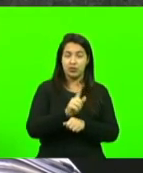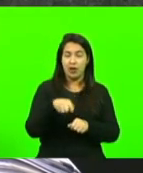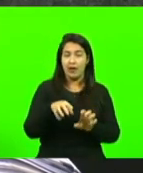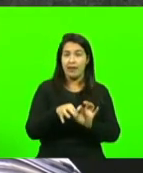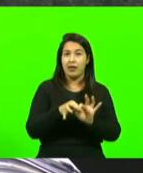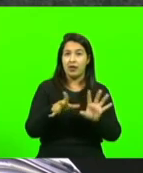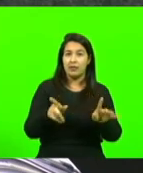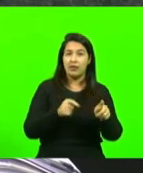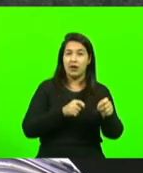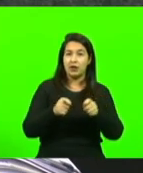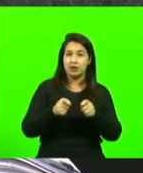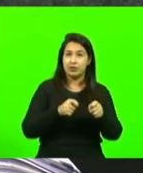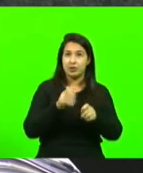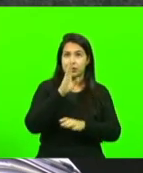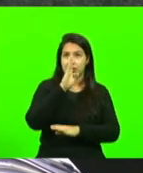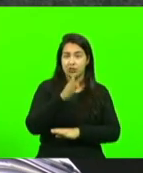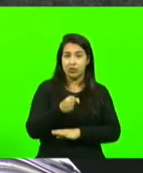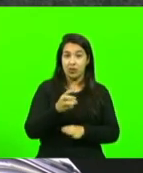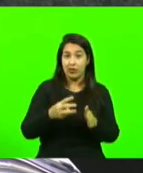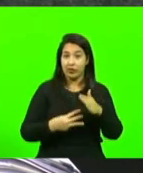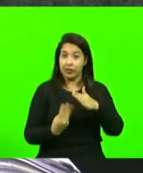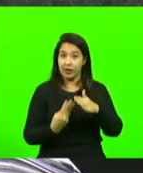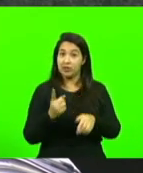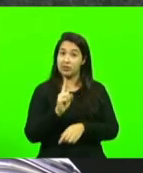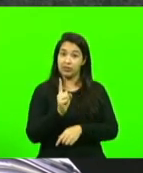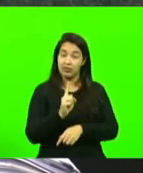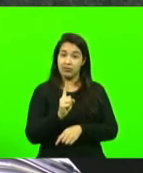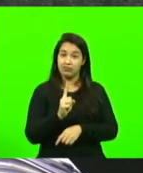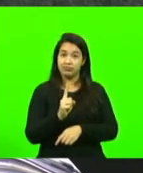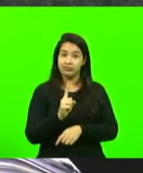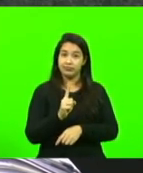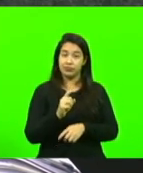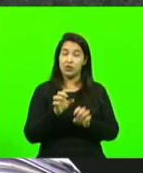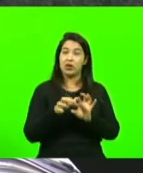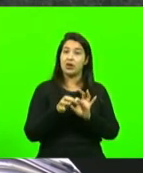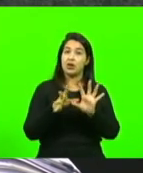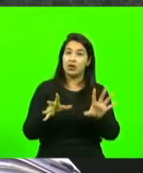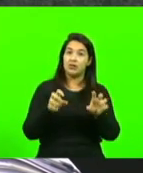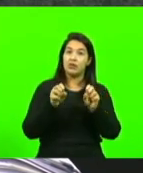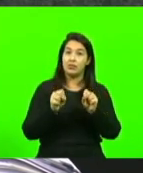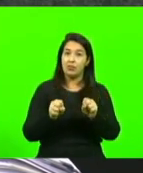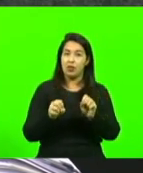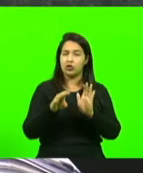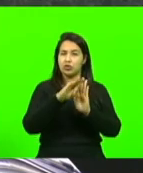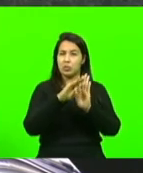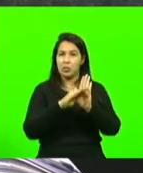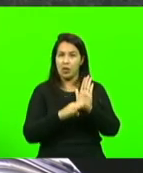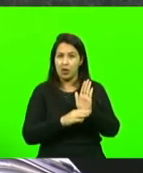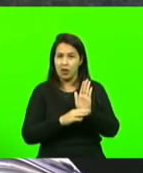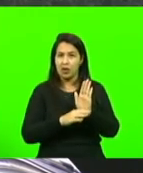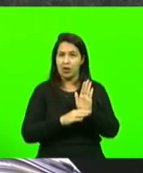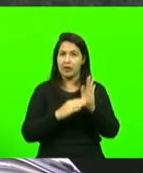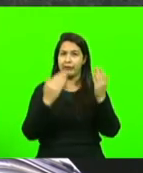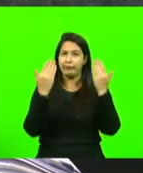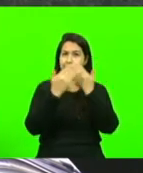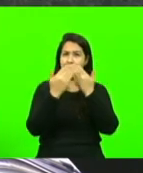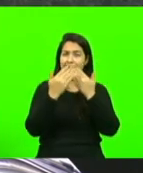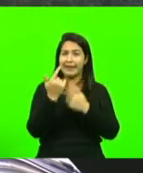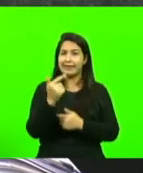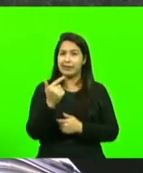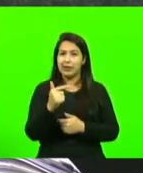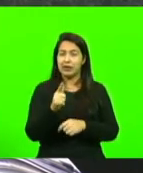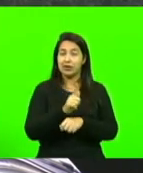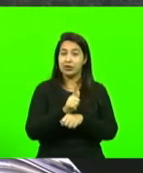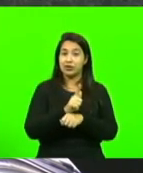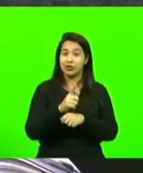a administração direta aí não é nem terceirização mas é permitir regras pouco transparentes de Gestão